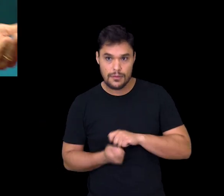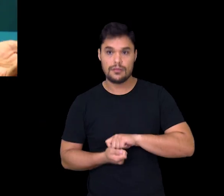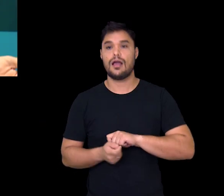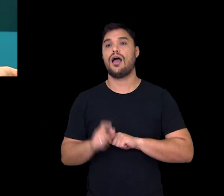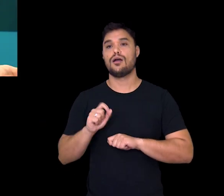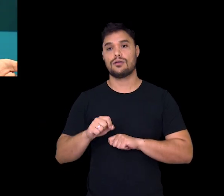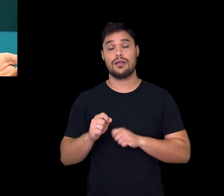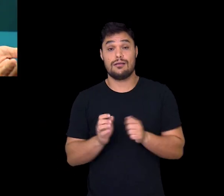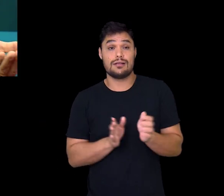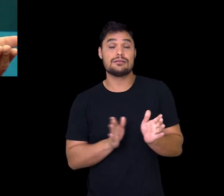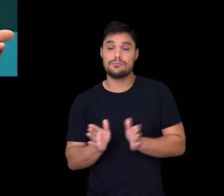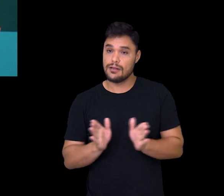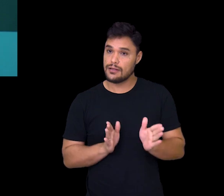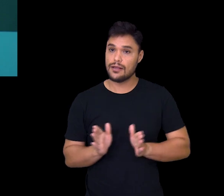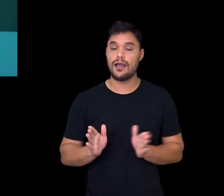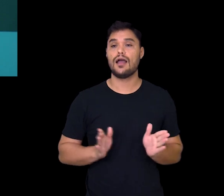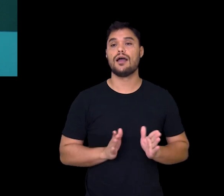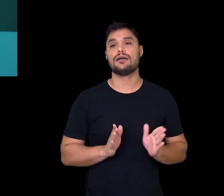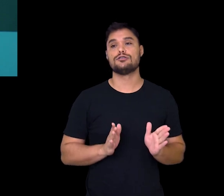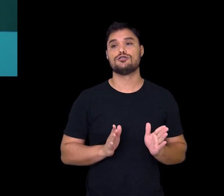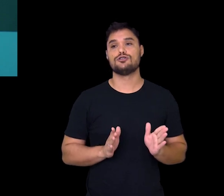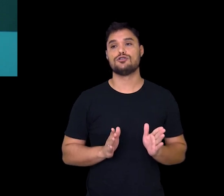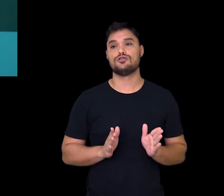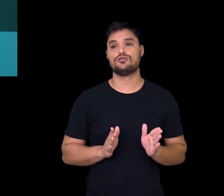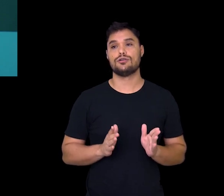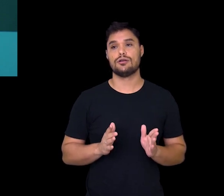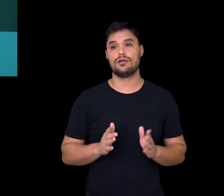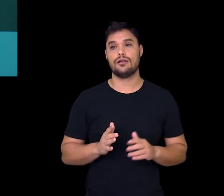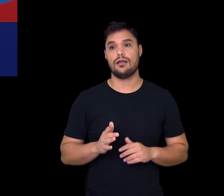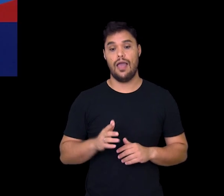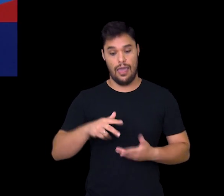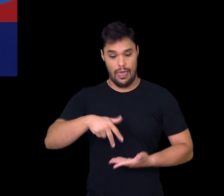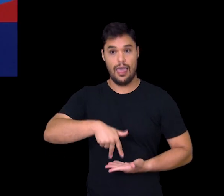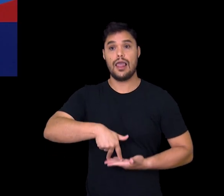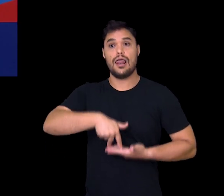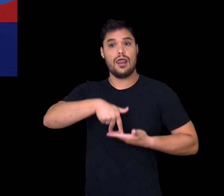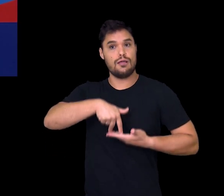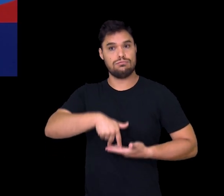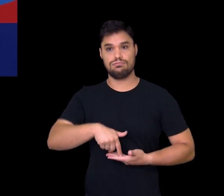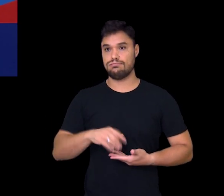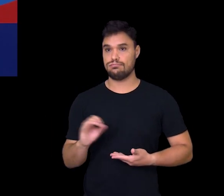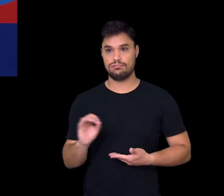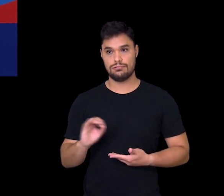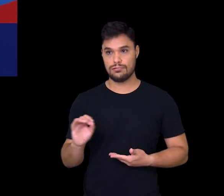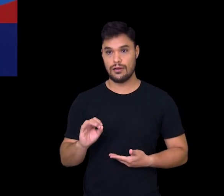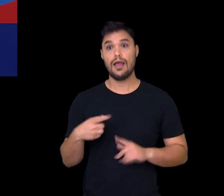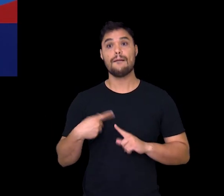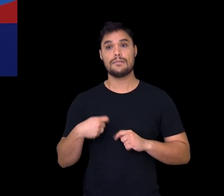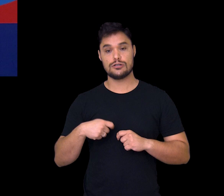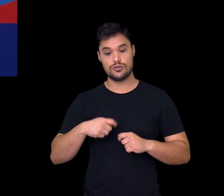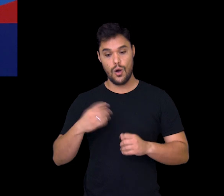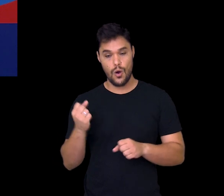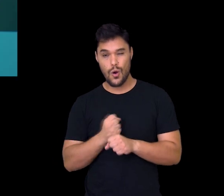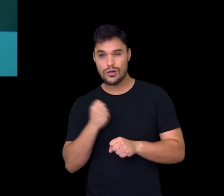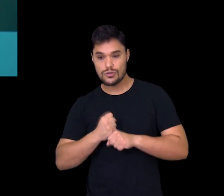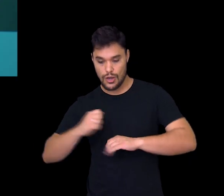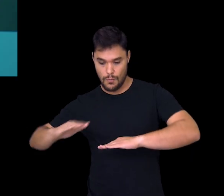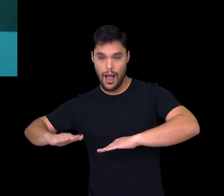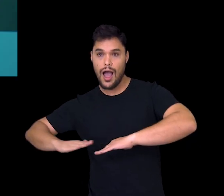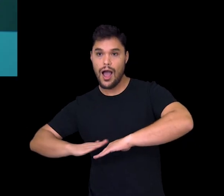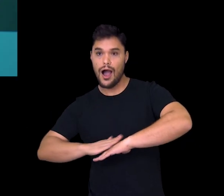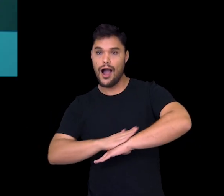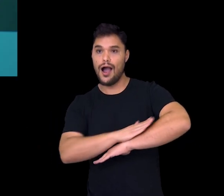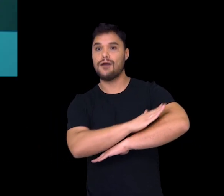acessibilidade sem mecanismos, sem elevadores, sem nada, porque... Teve que criar uma rampa. Uma rampa era o ideal, porque você botar